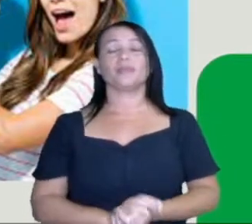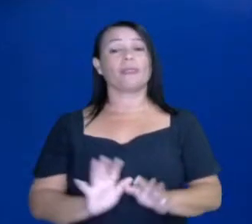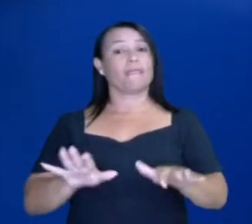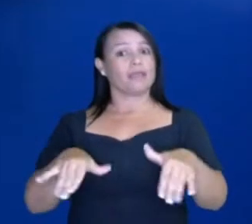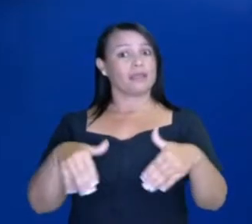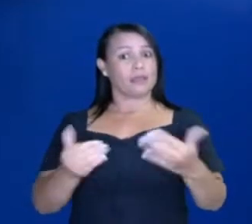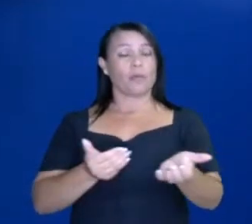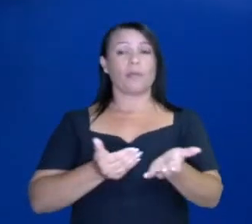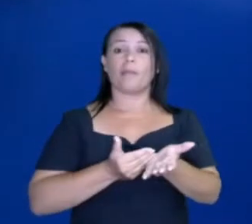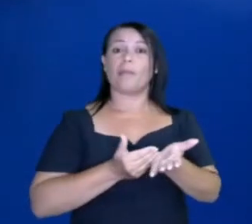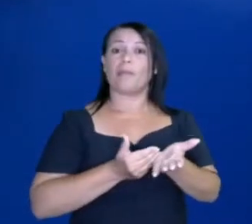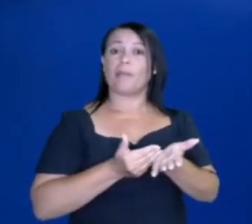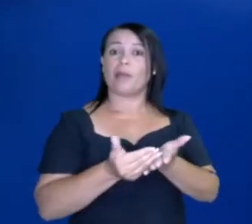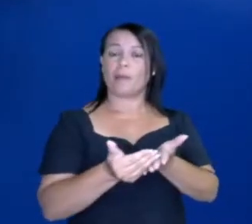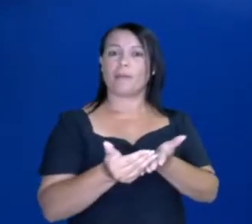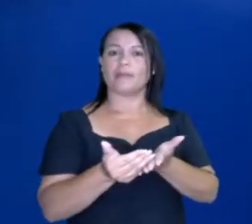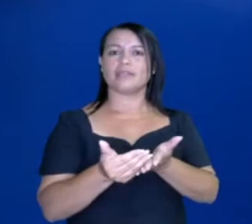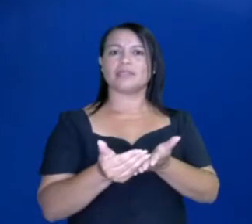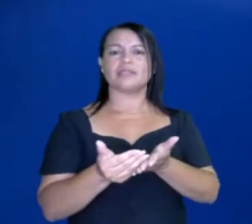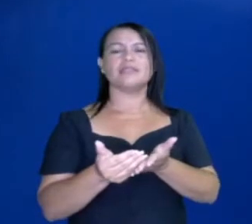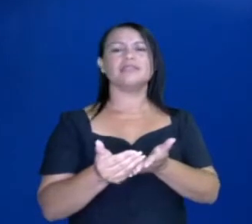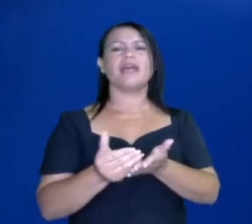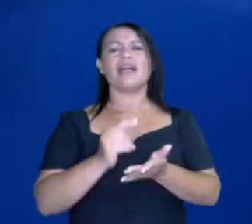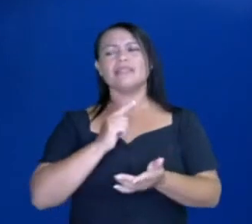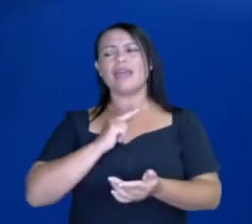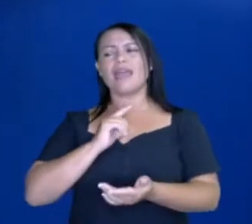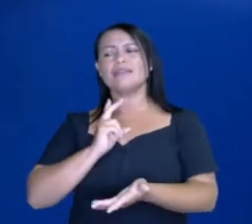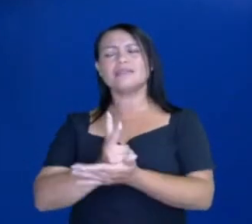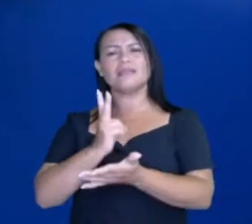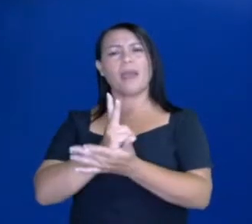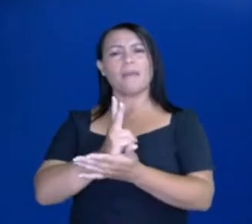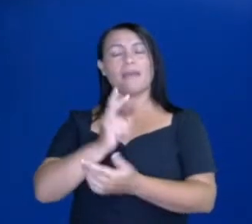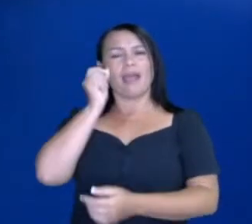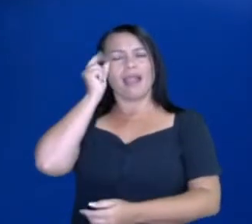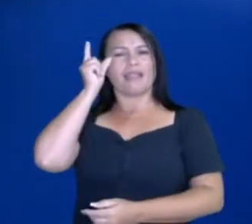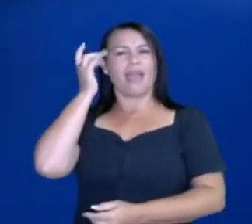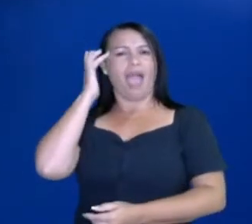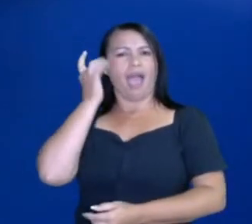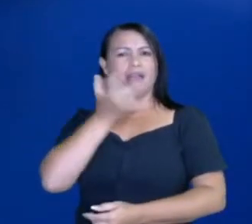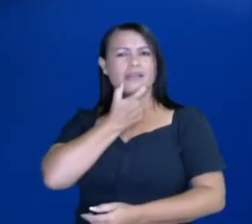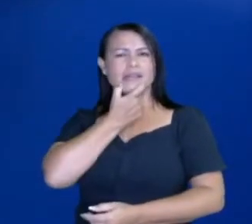Então, para começar, a gente tem sempre aquela ideia que a língua inglesa é difícil.